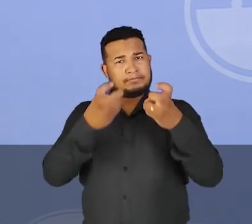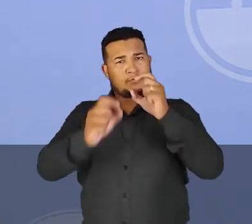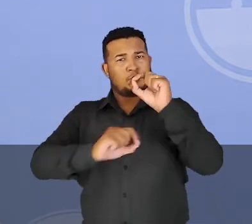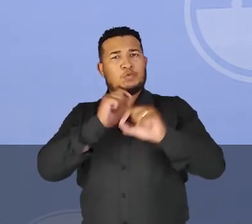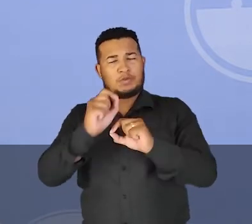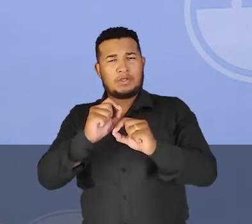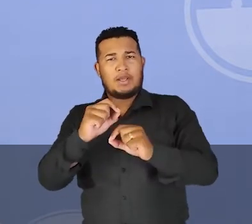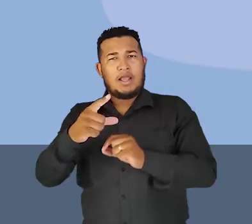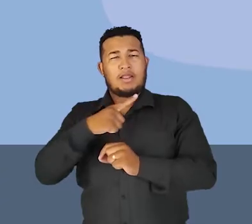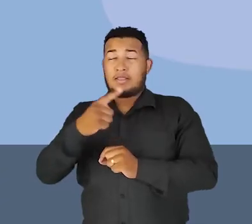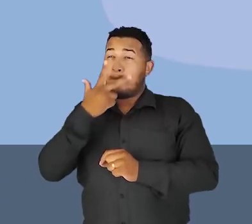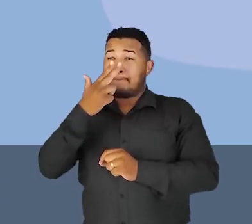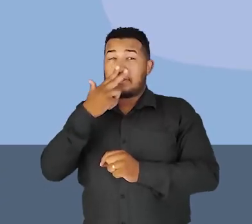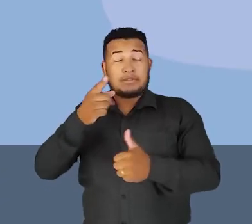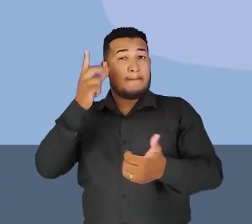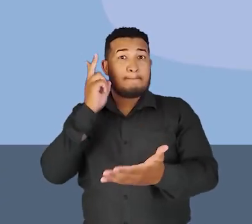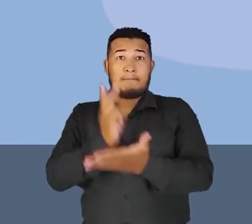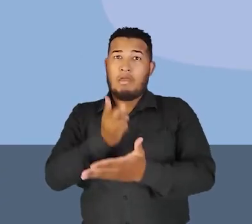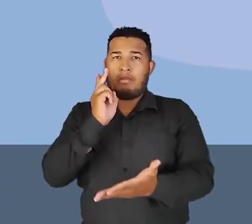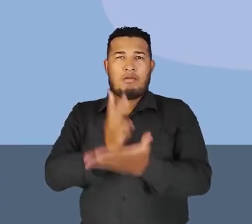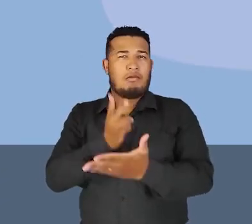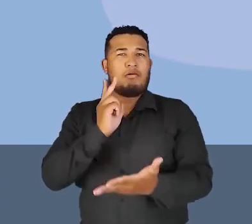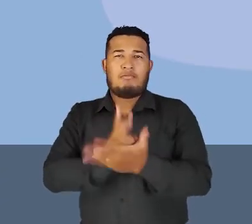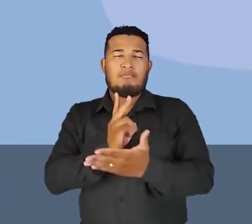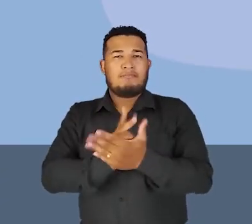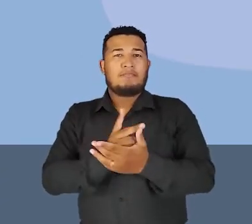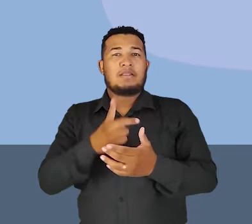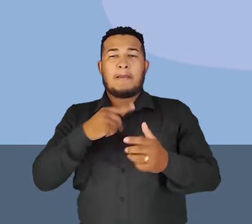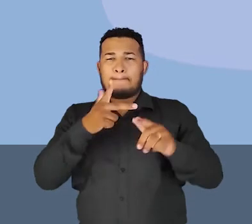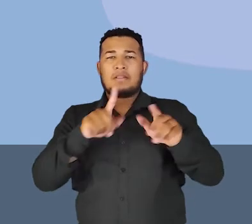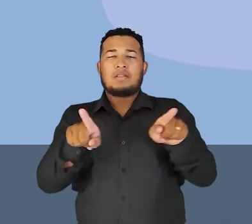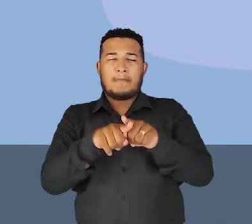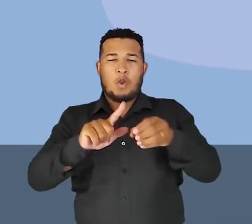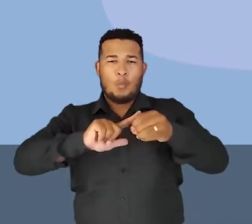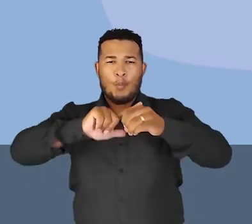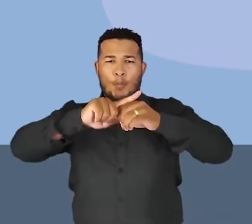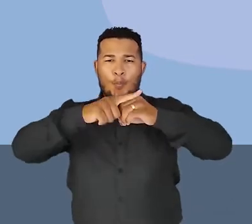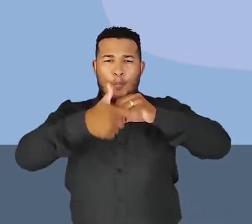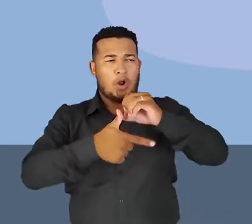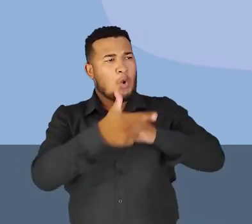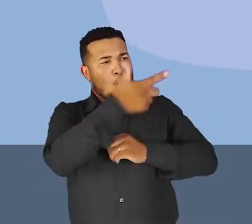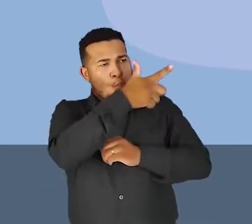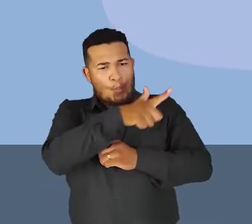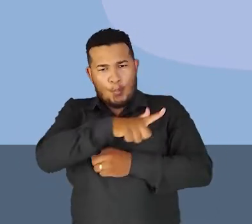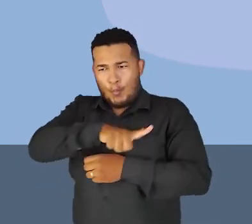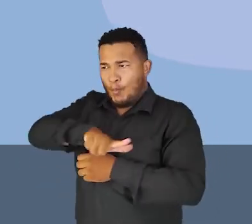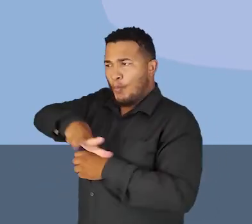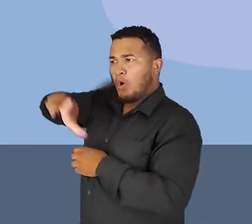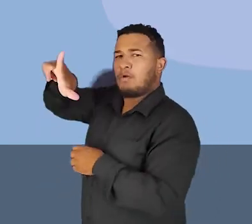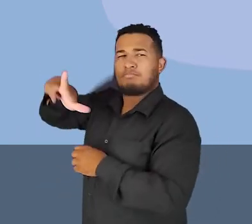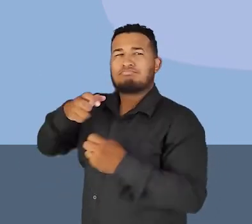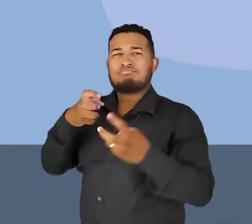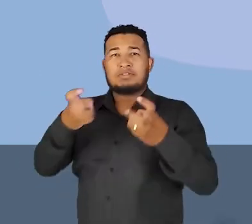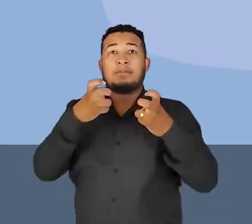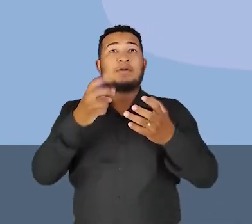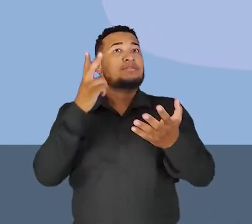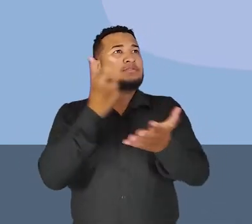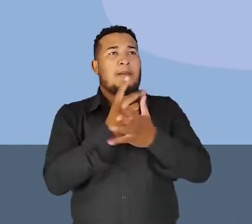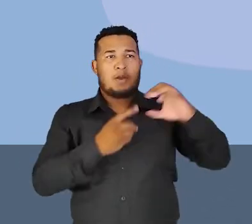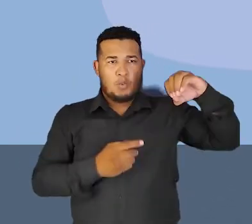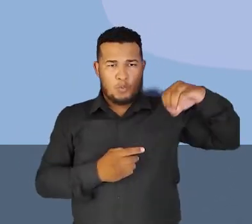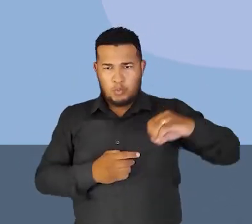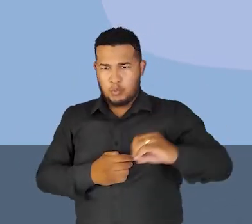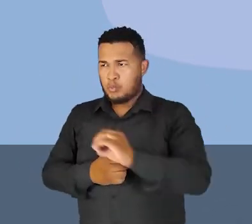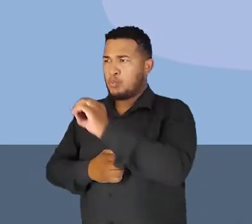Observe que ele fez as mesmas inferências. Ele poliu a superfície, poliu a bolinha e percebia que essa bolinha chegava cada vez